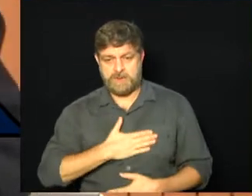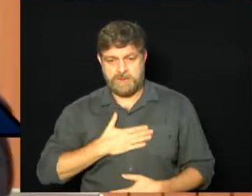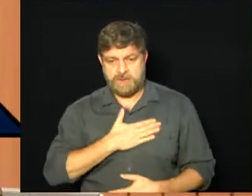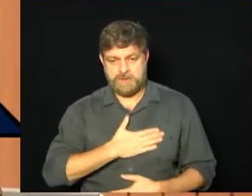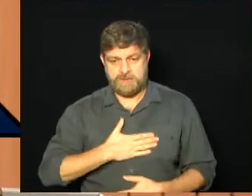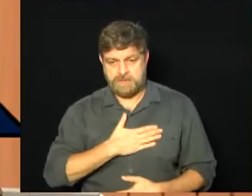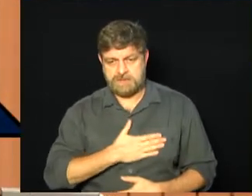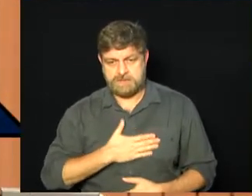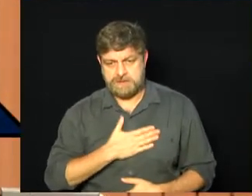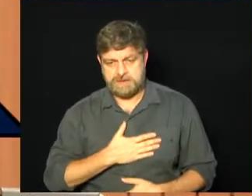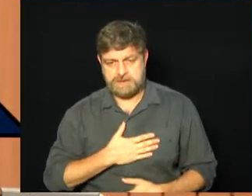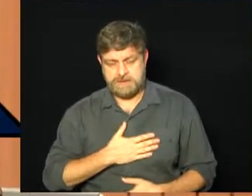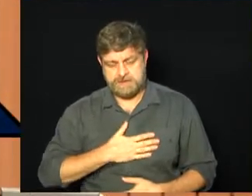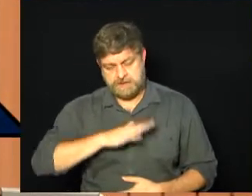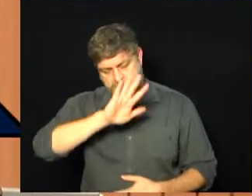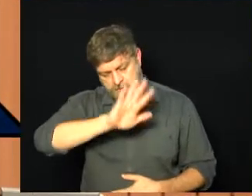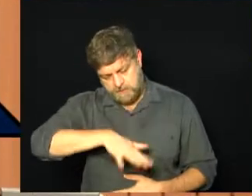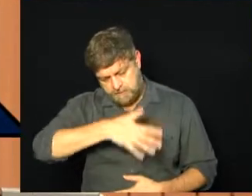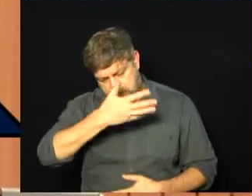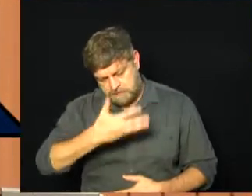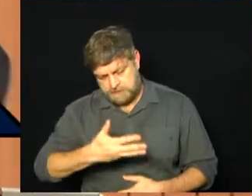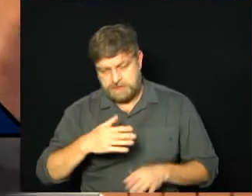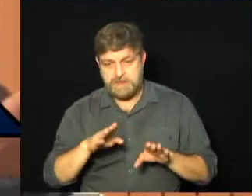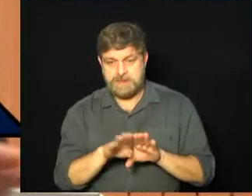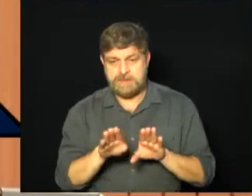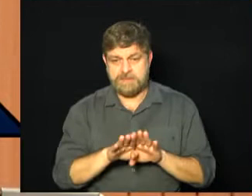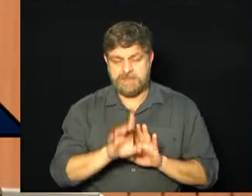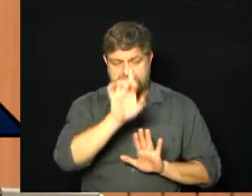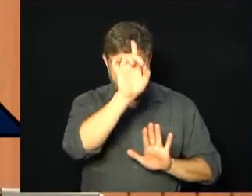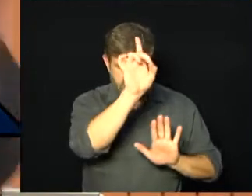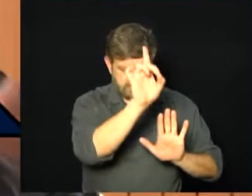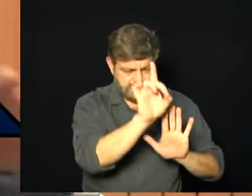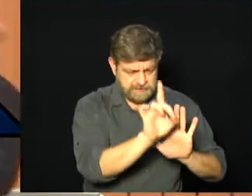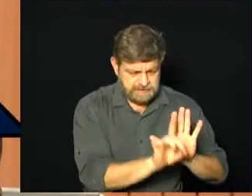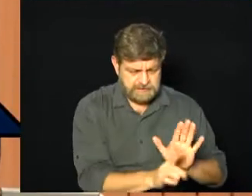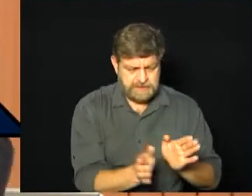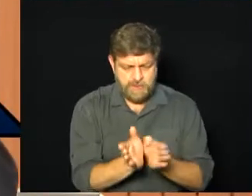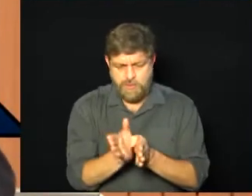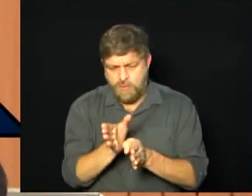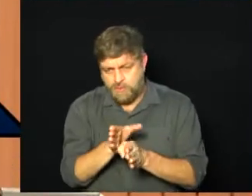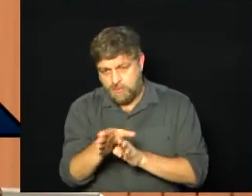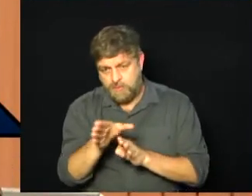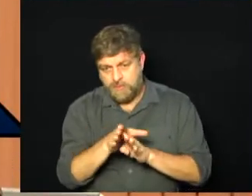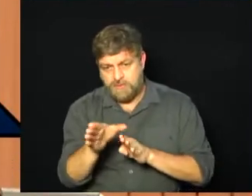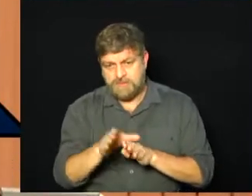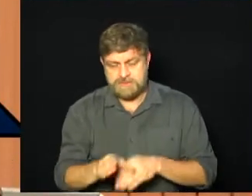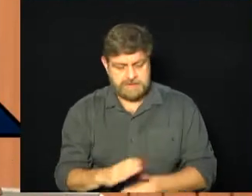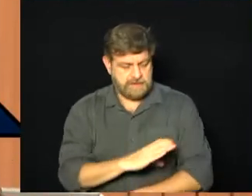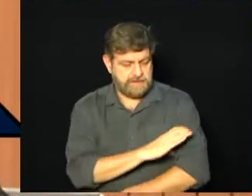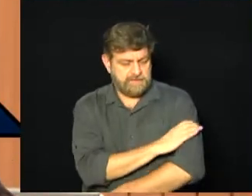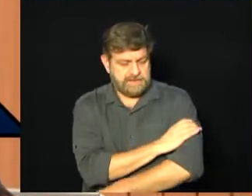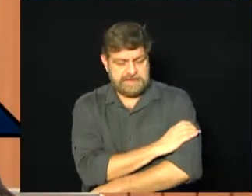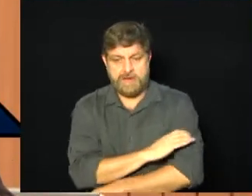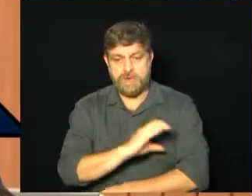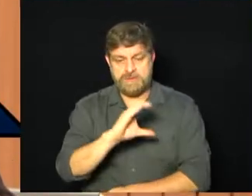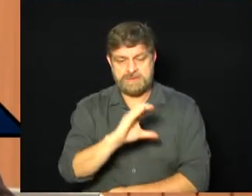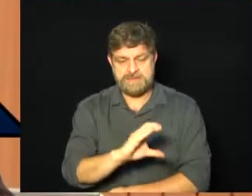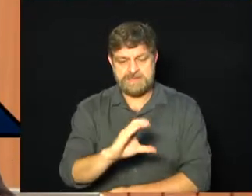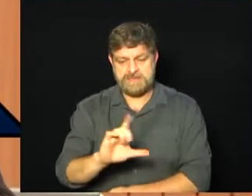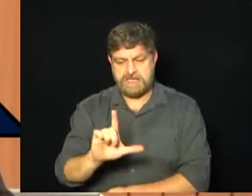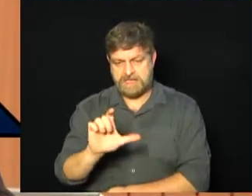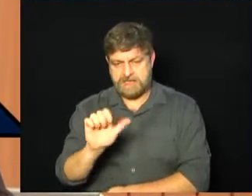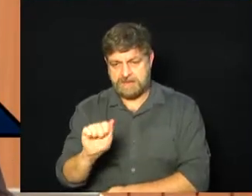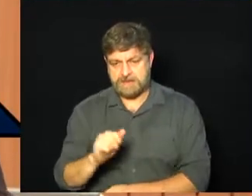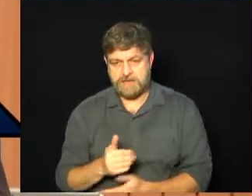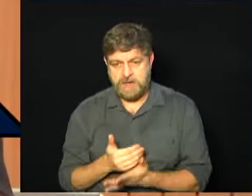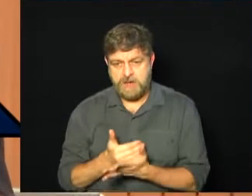justiça e homenagear também a direção, Conselho Deliberativo e Fiscal do CCLA.